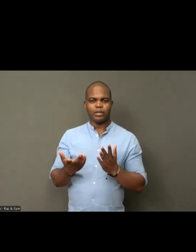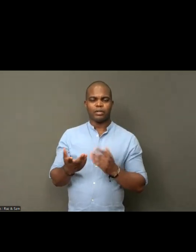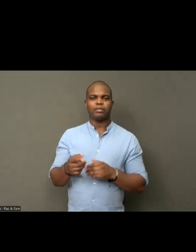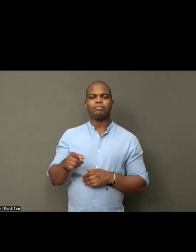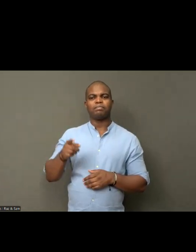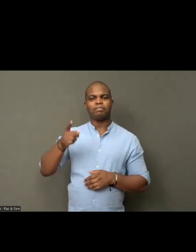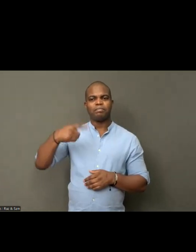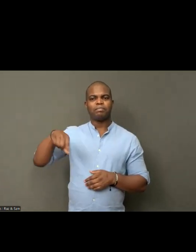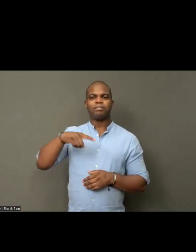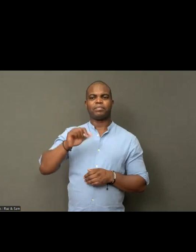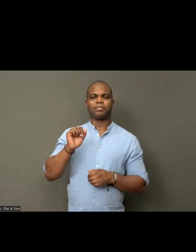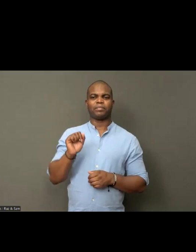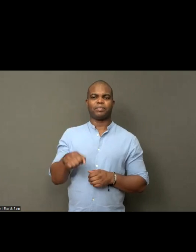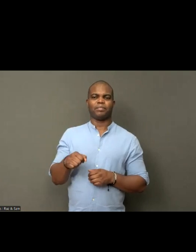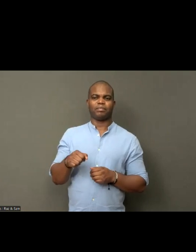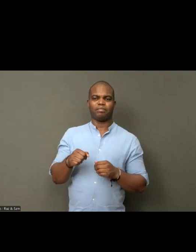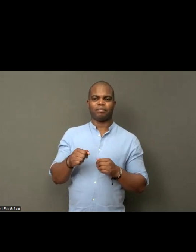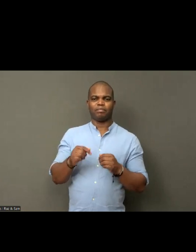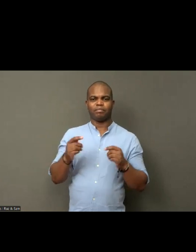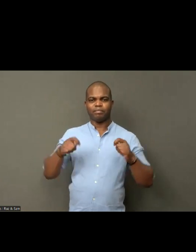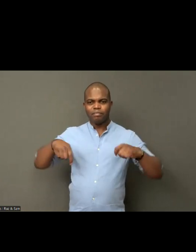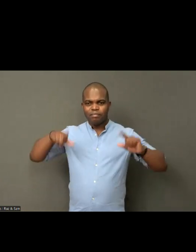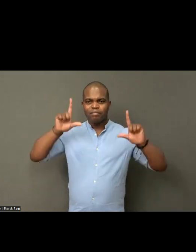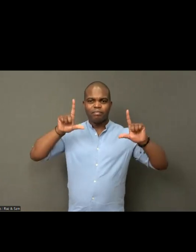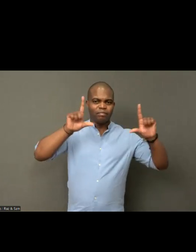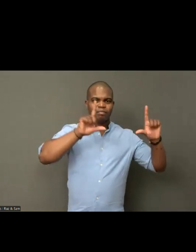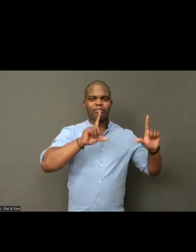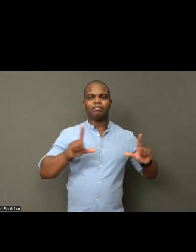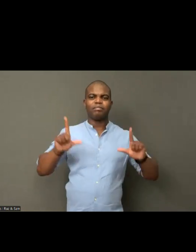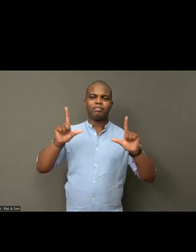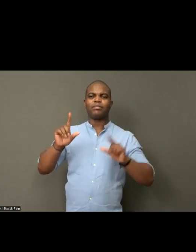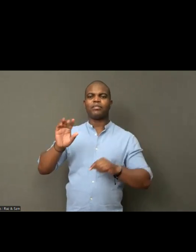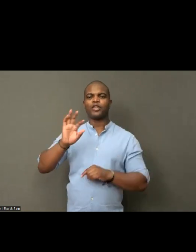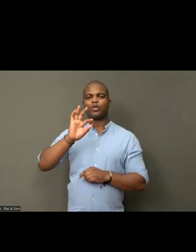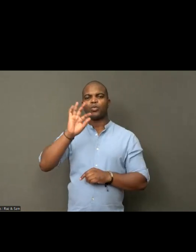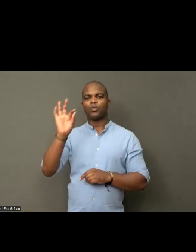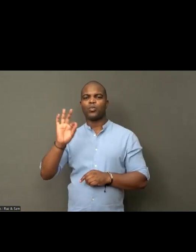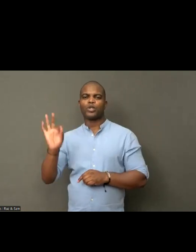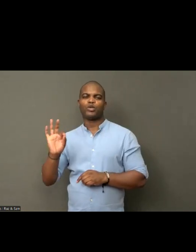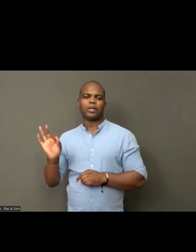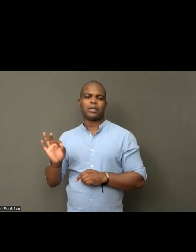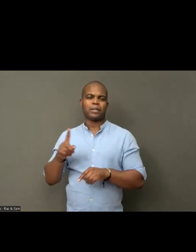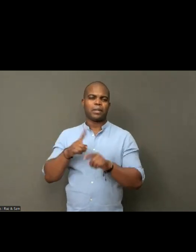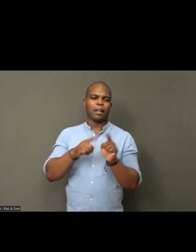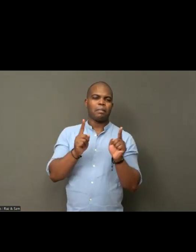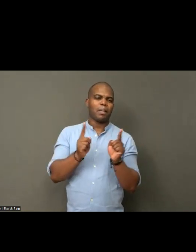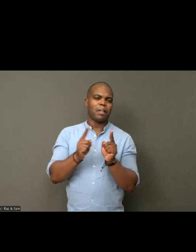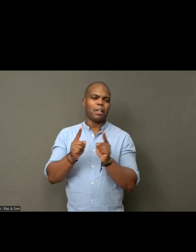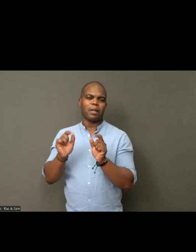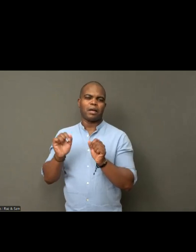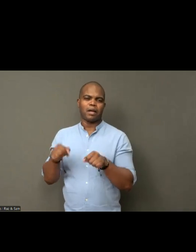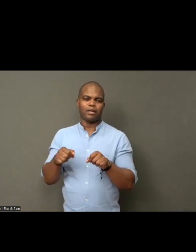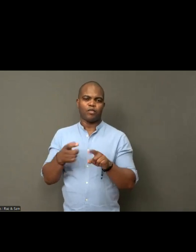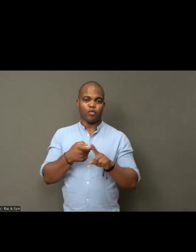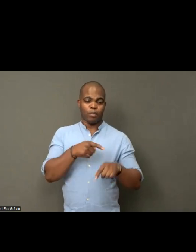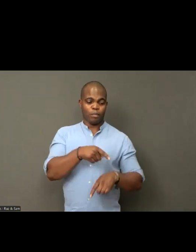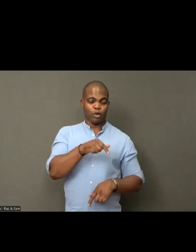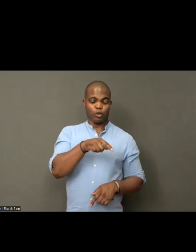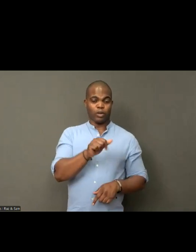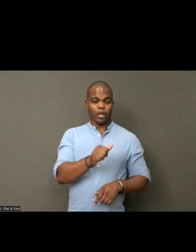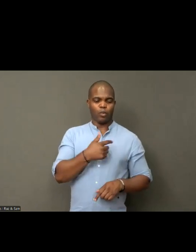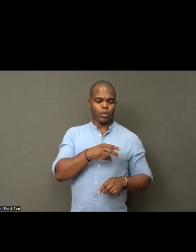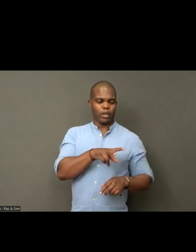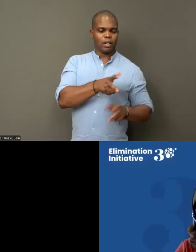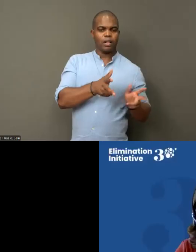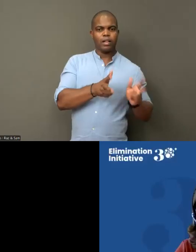agora vamos ter alguns minutos para responder algumas perguntas que colocaram nas caixas de perguntas e respostas. Moderadora para esta sessão será